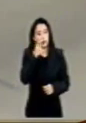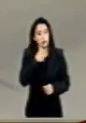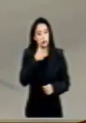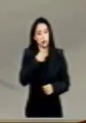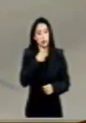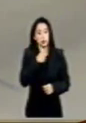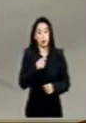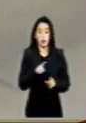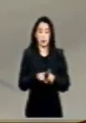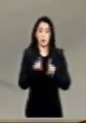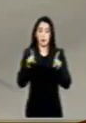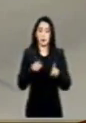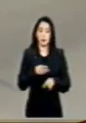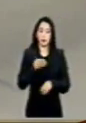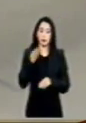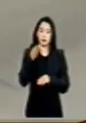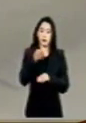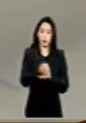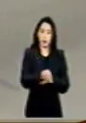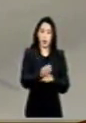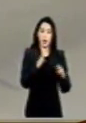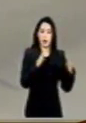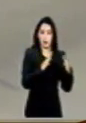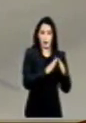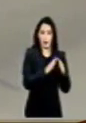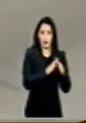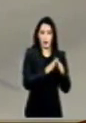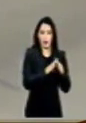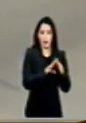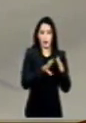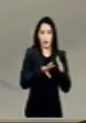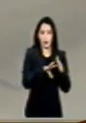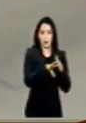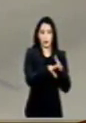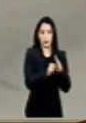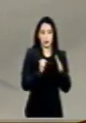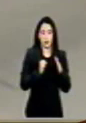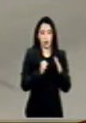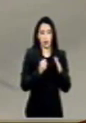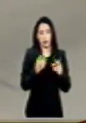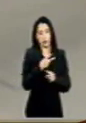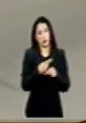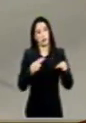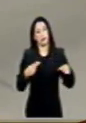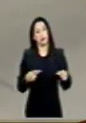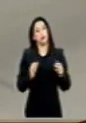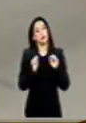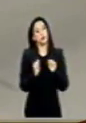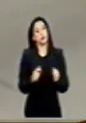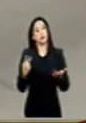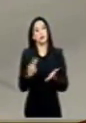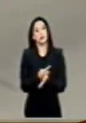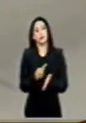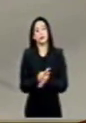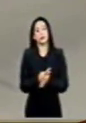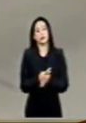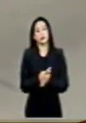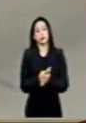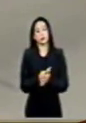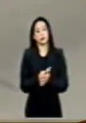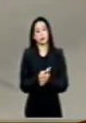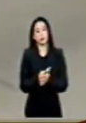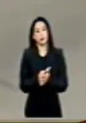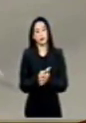imóvel, a sua residência, poderia, portanto, atingir também a atividade